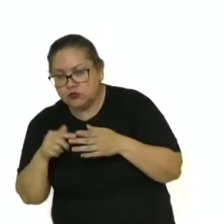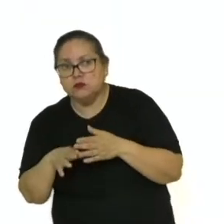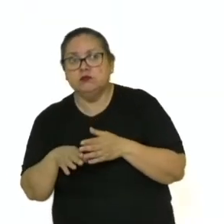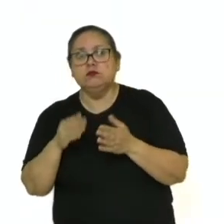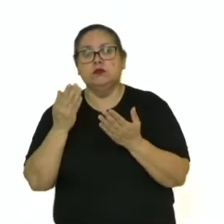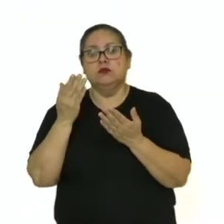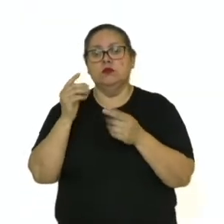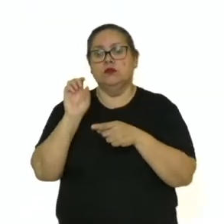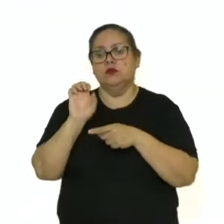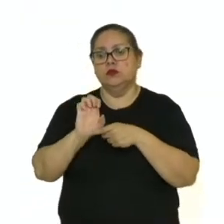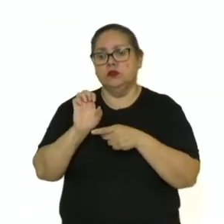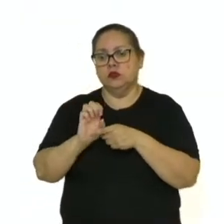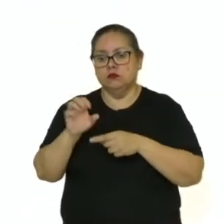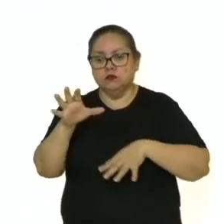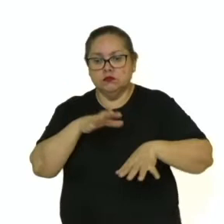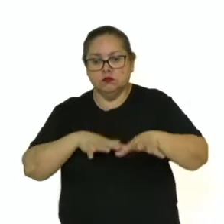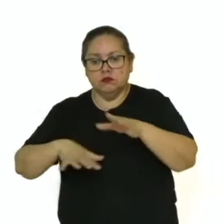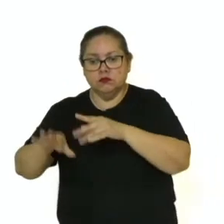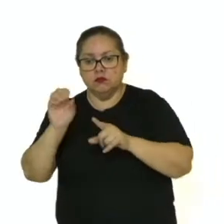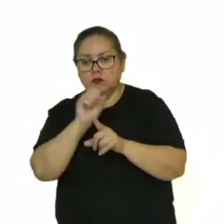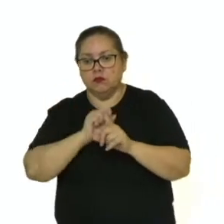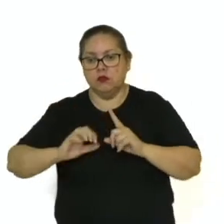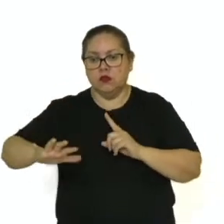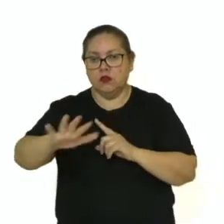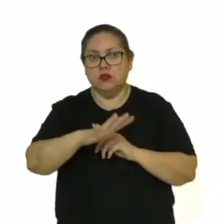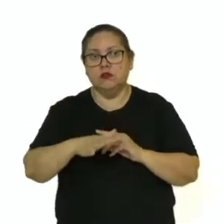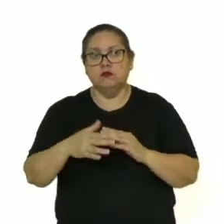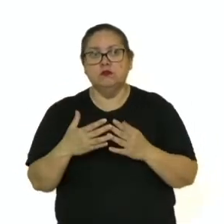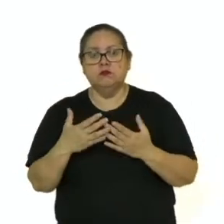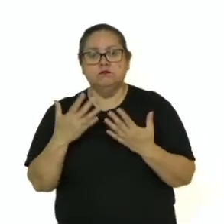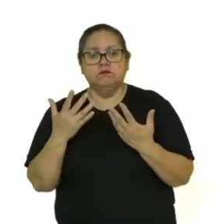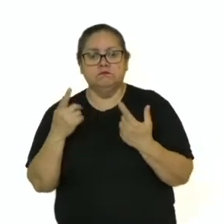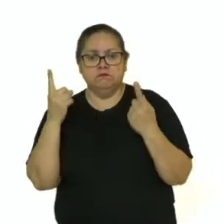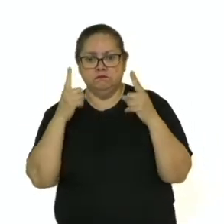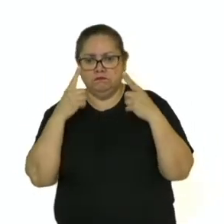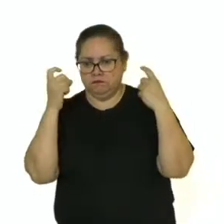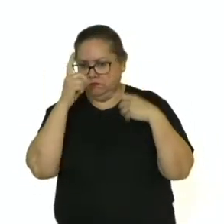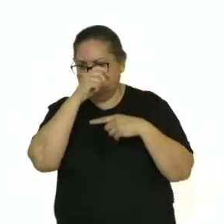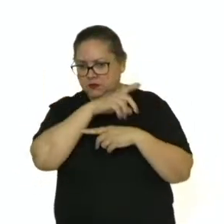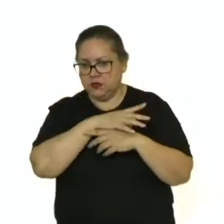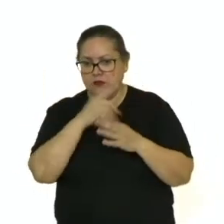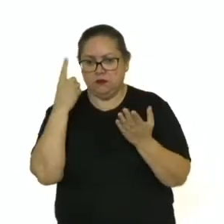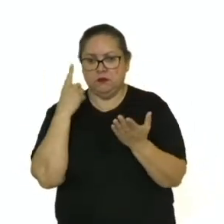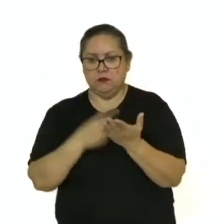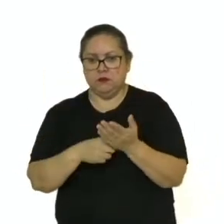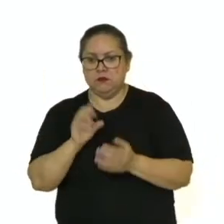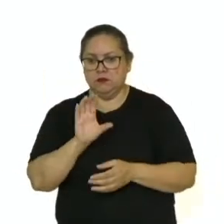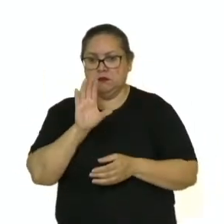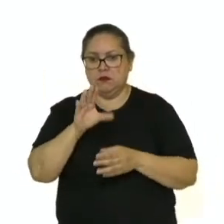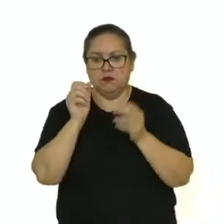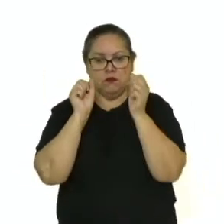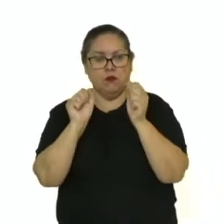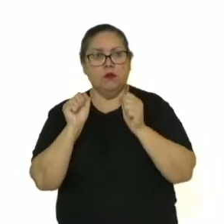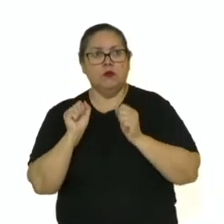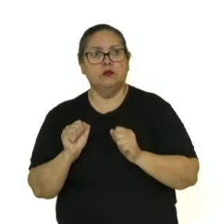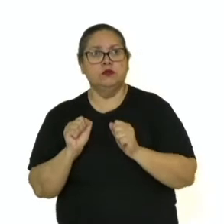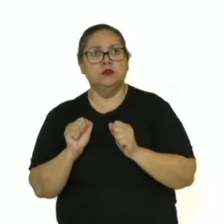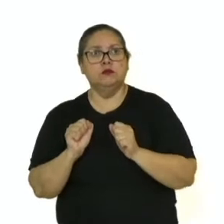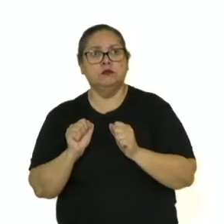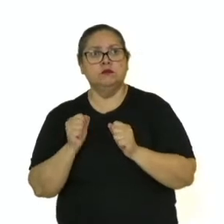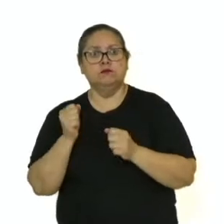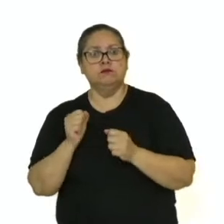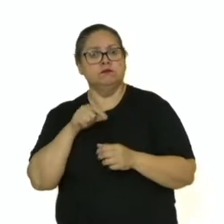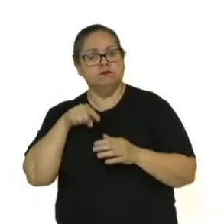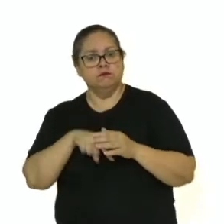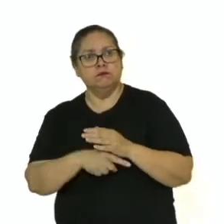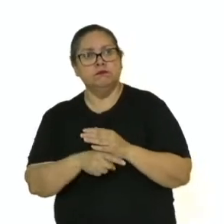Estado trata-se de uma organização social complexa, marcada pela centralização do poder.